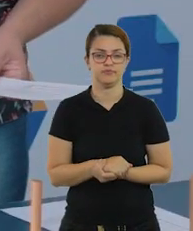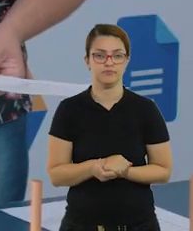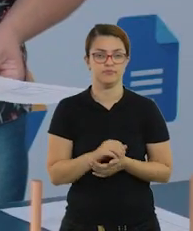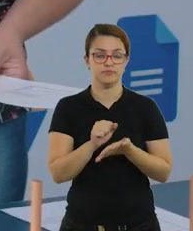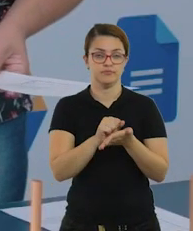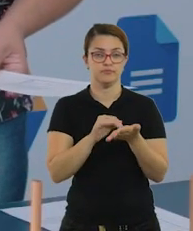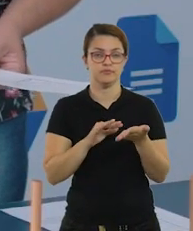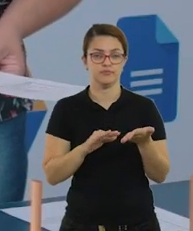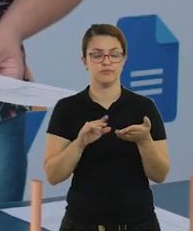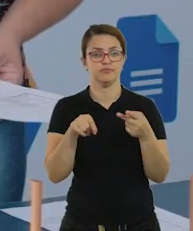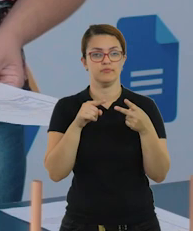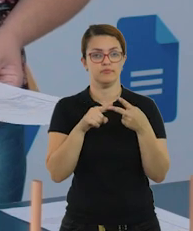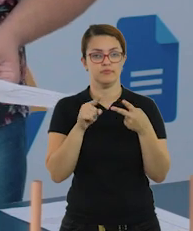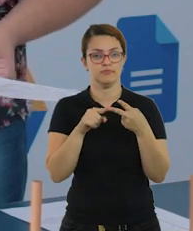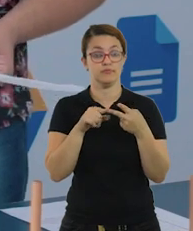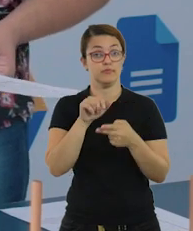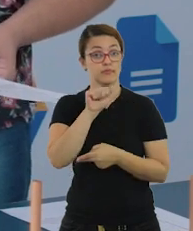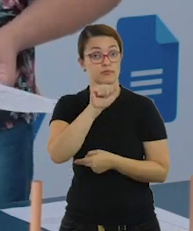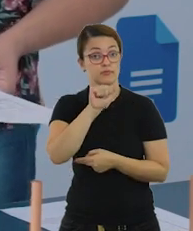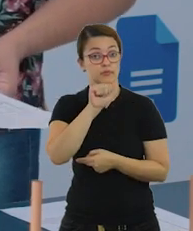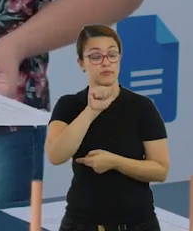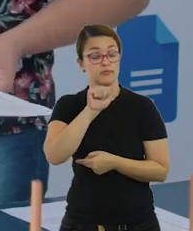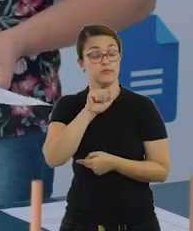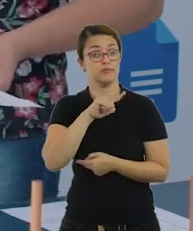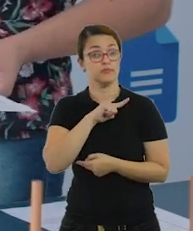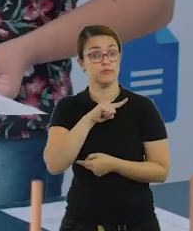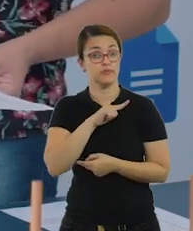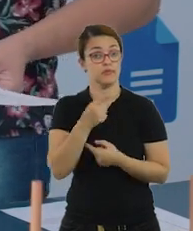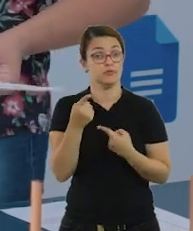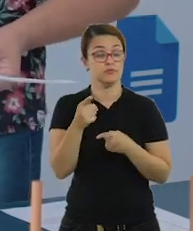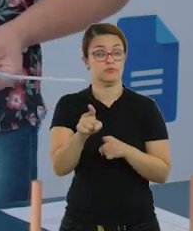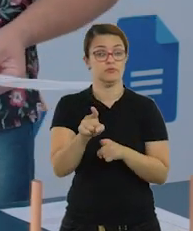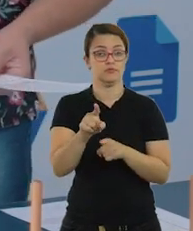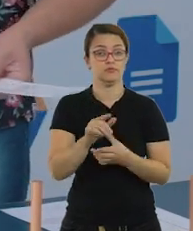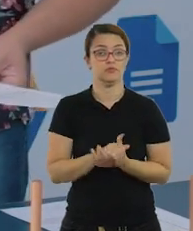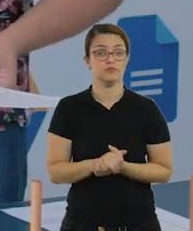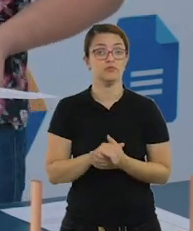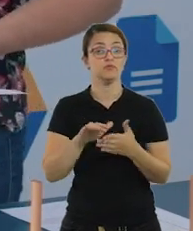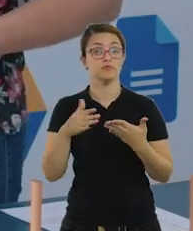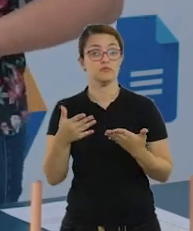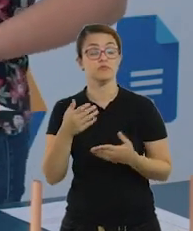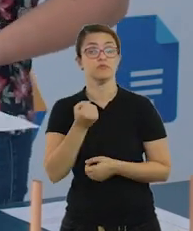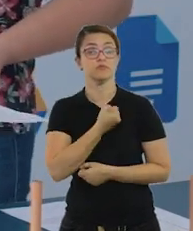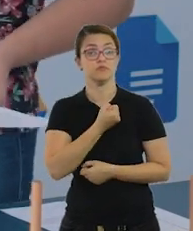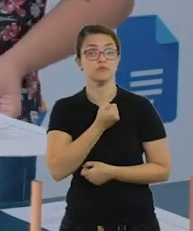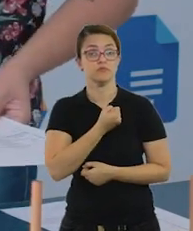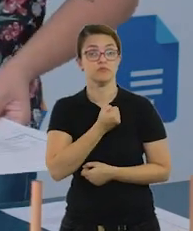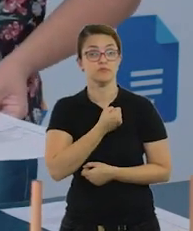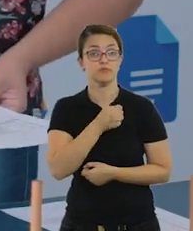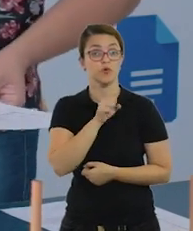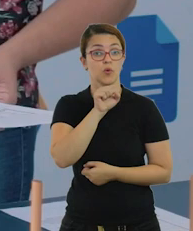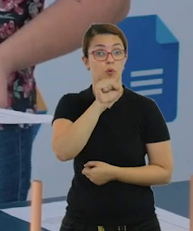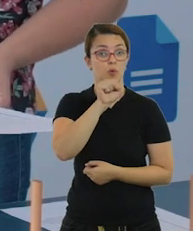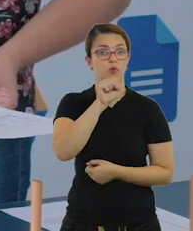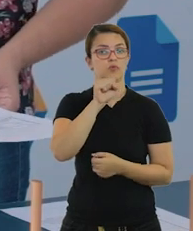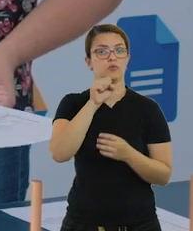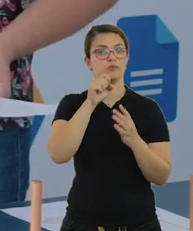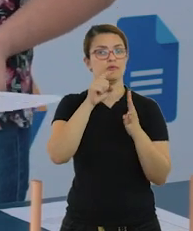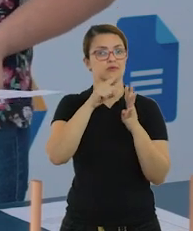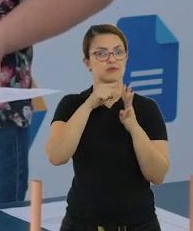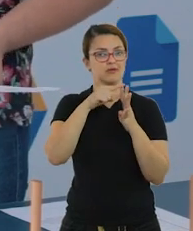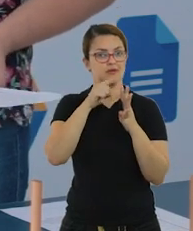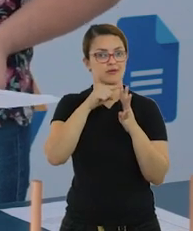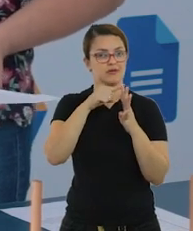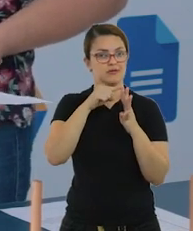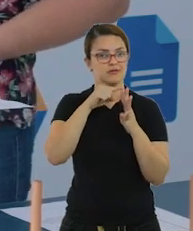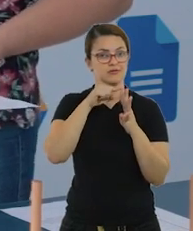Na atividade 2, na letra A, nós temos um desafio. Qual é o numeral formado por 8 unidades